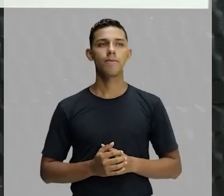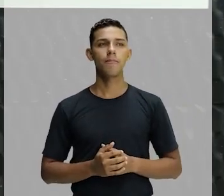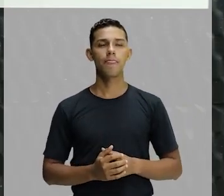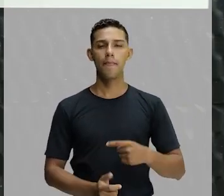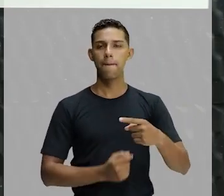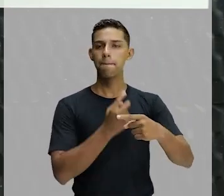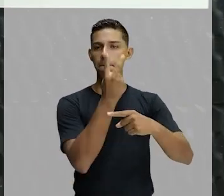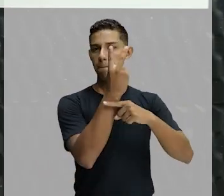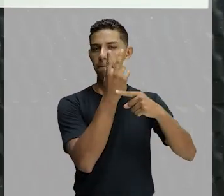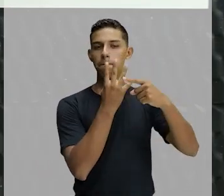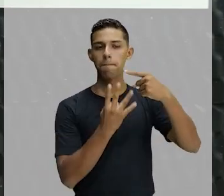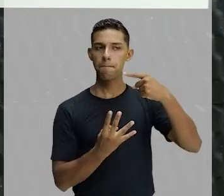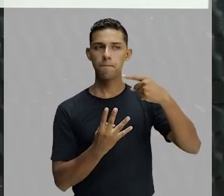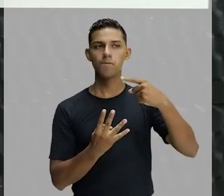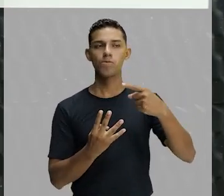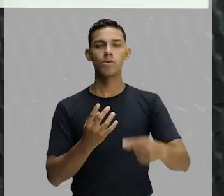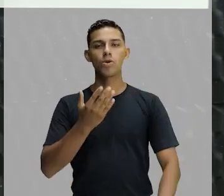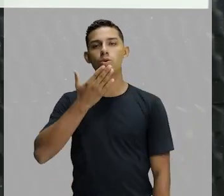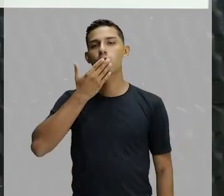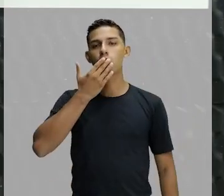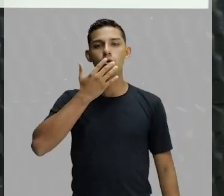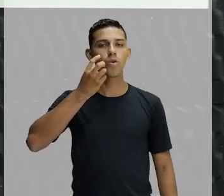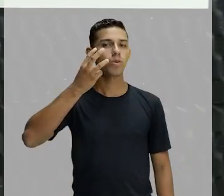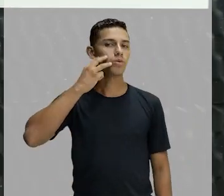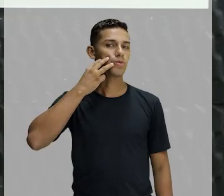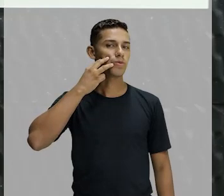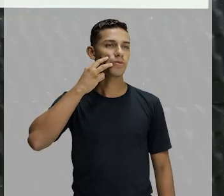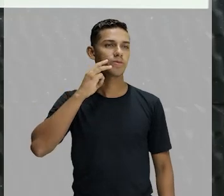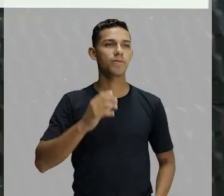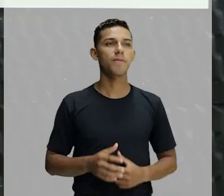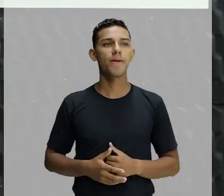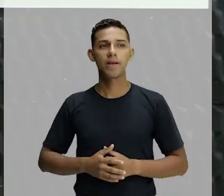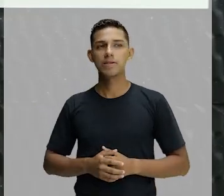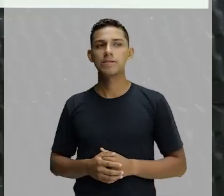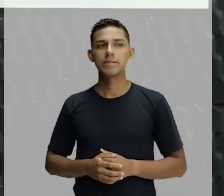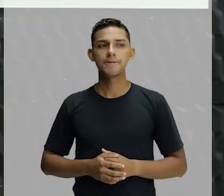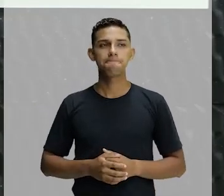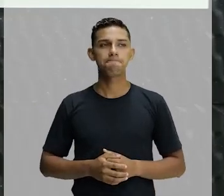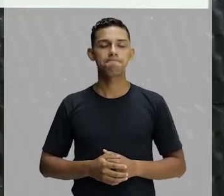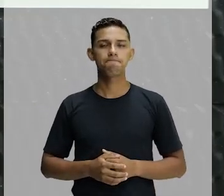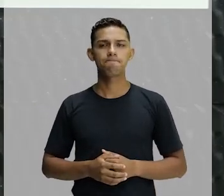ó, geram o fenótipo rosa. Então,